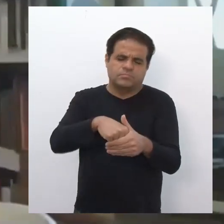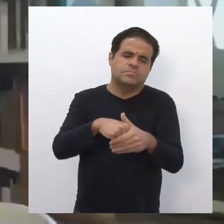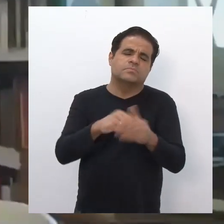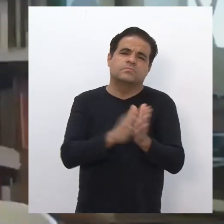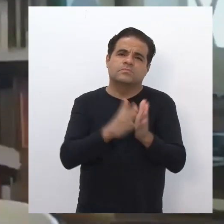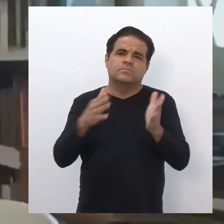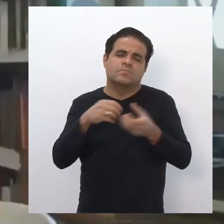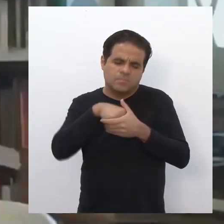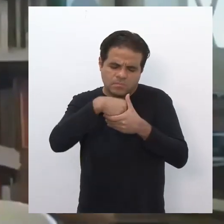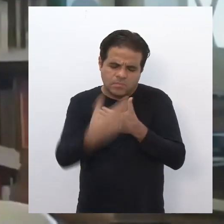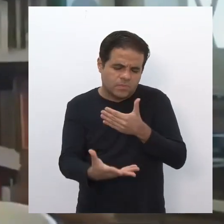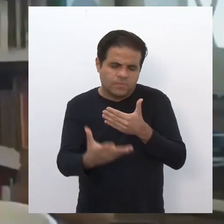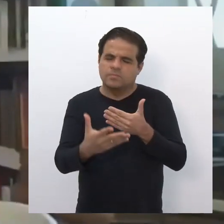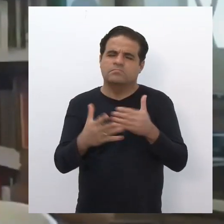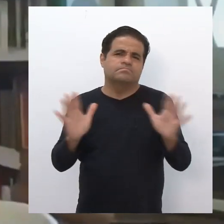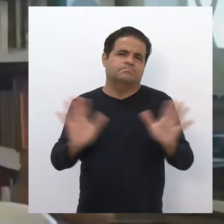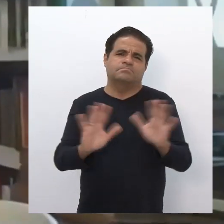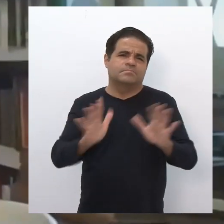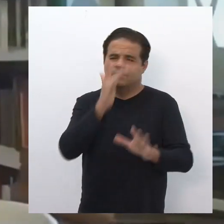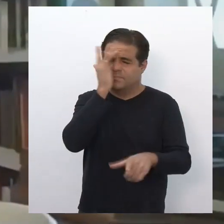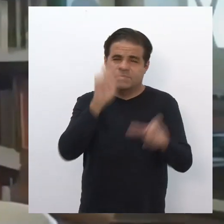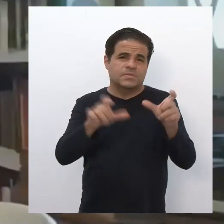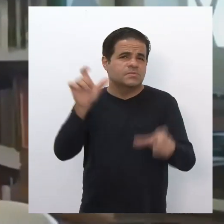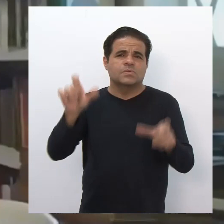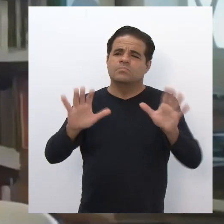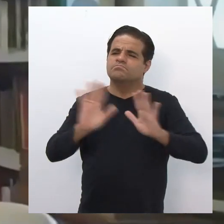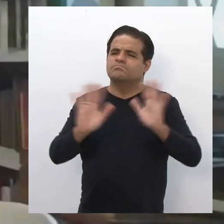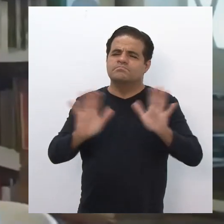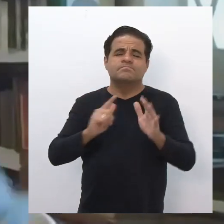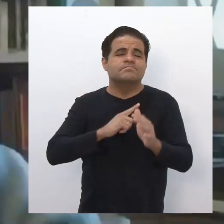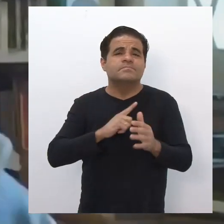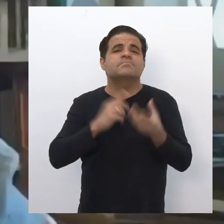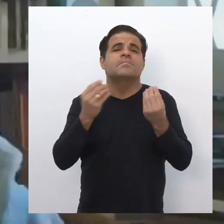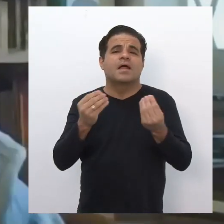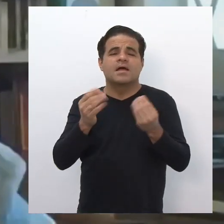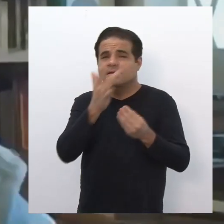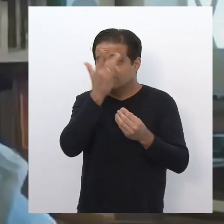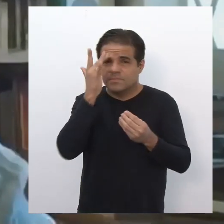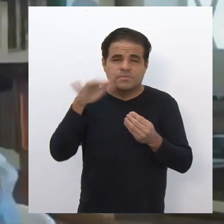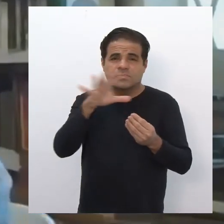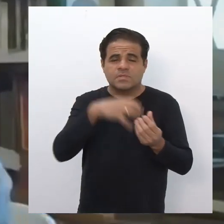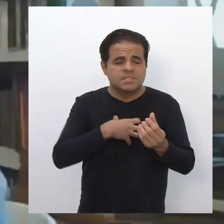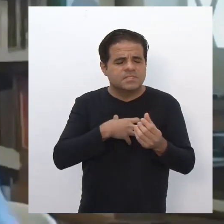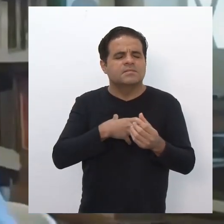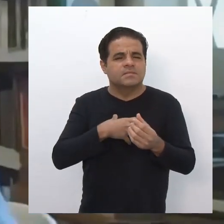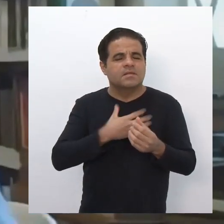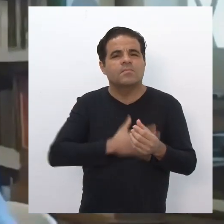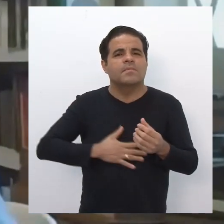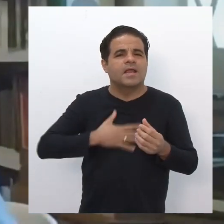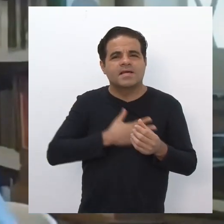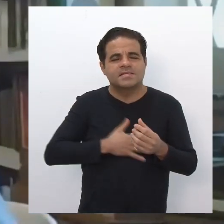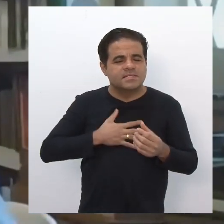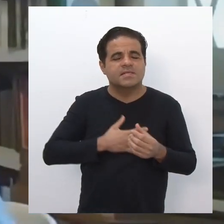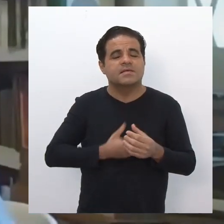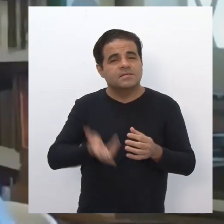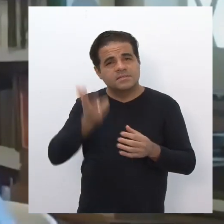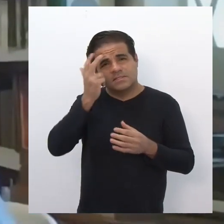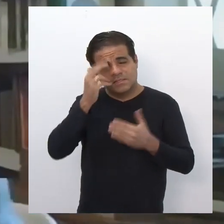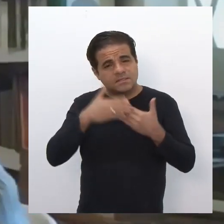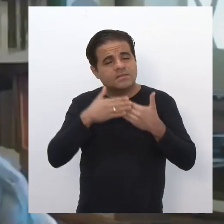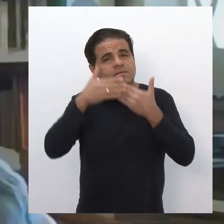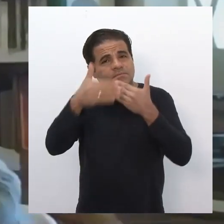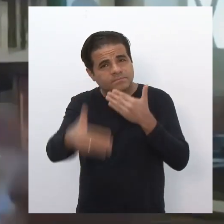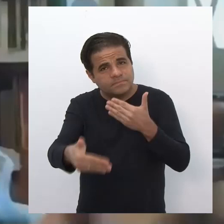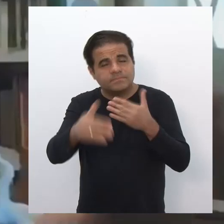determinado conteúdo nas pessoas, eles existem para que as pessoas sintam o prazer da leitura literária,